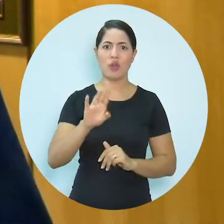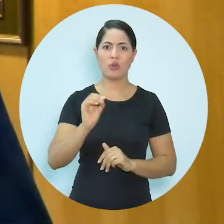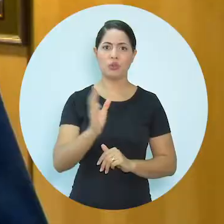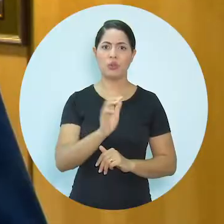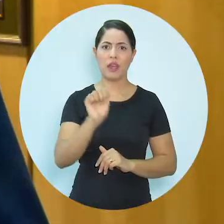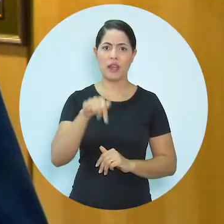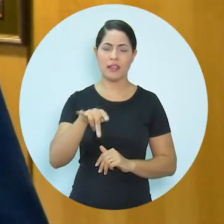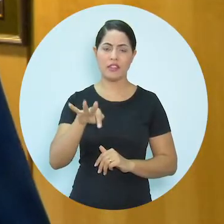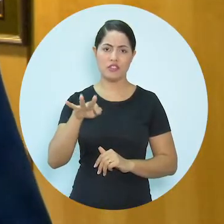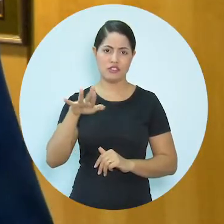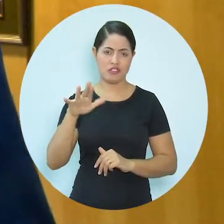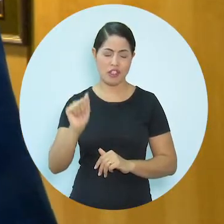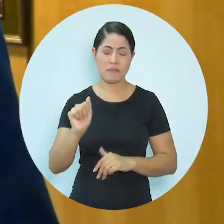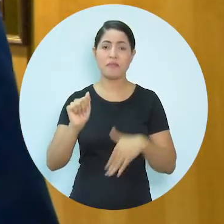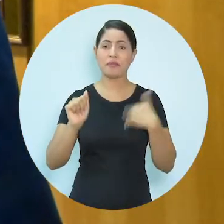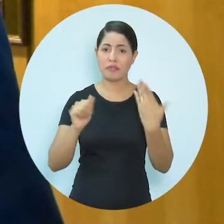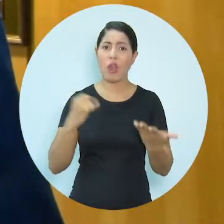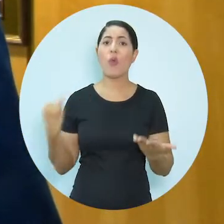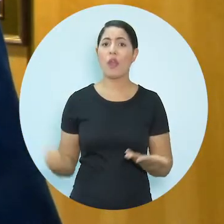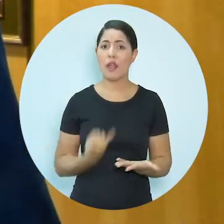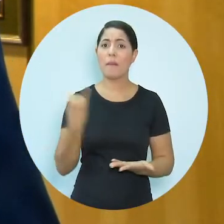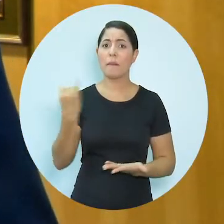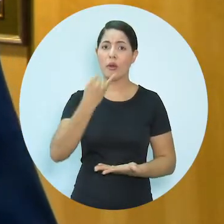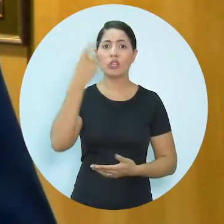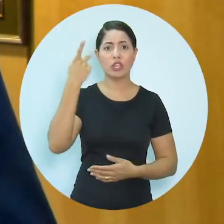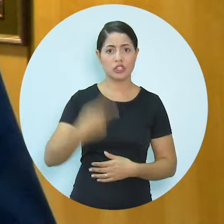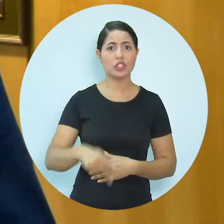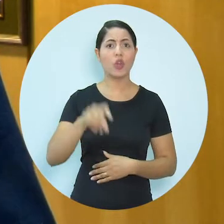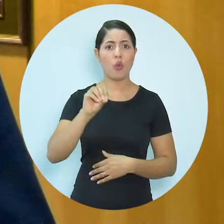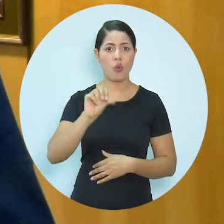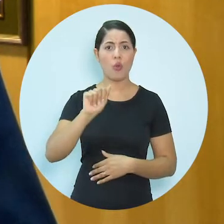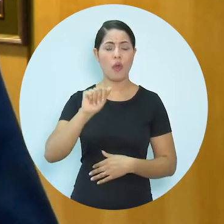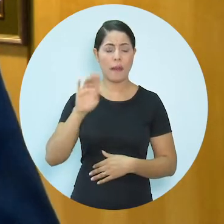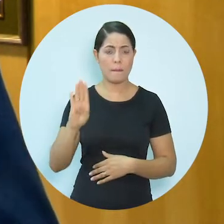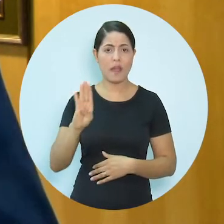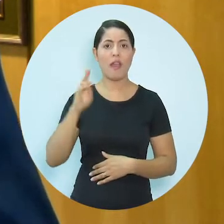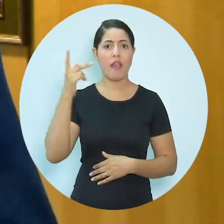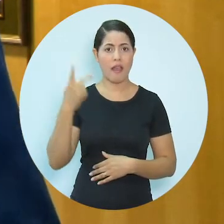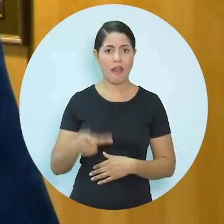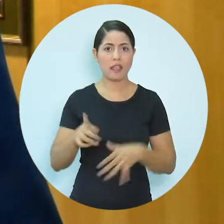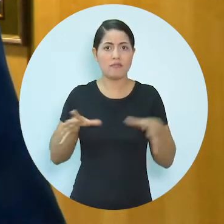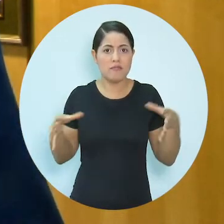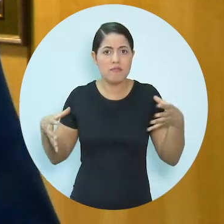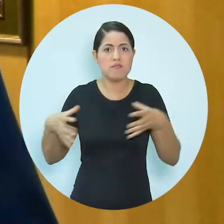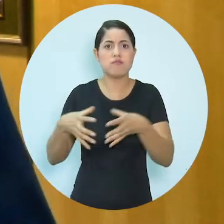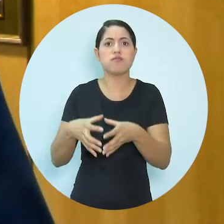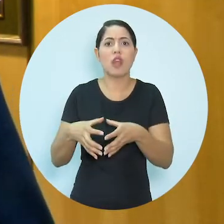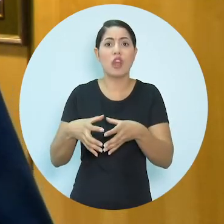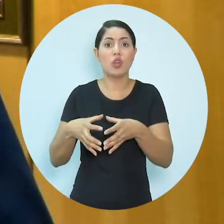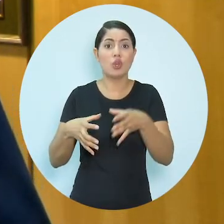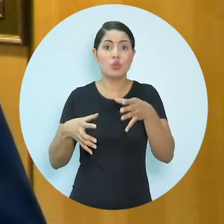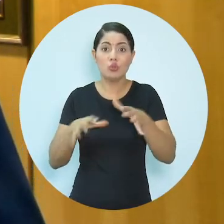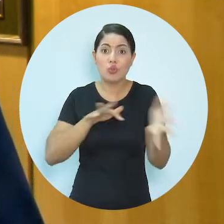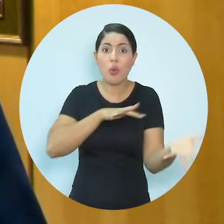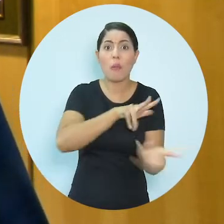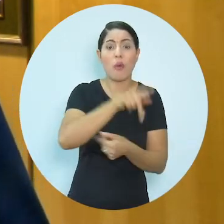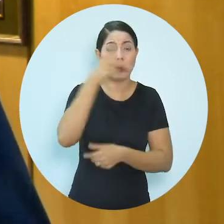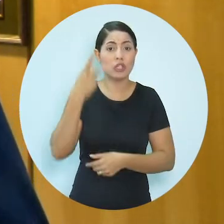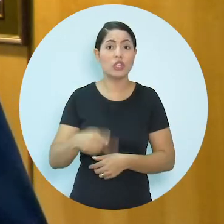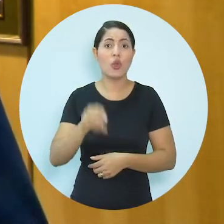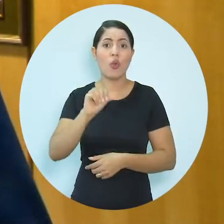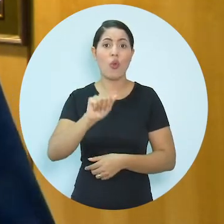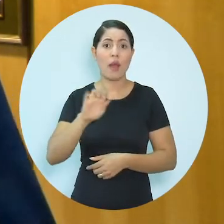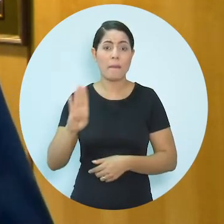autoanistia. É importantíssimo que a Ordem dos Advogados do Brasil, a maior agremiação de advogados do